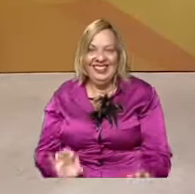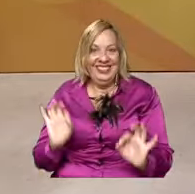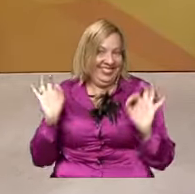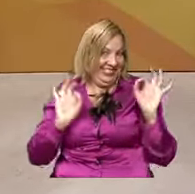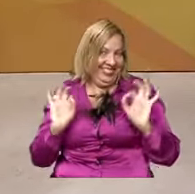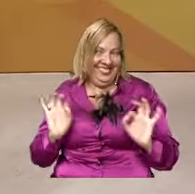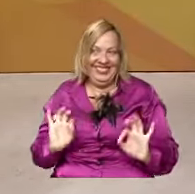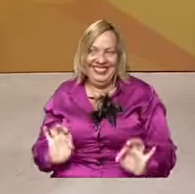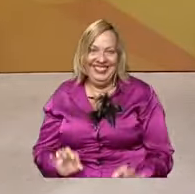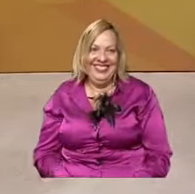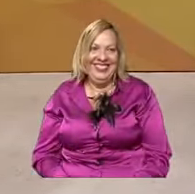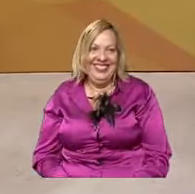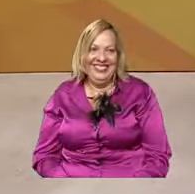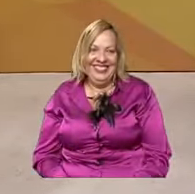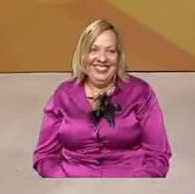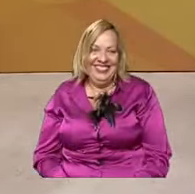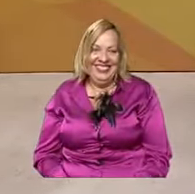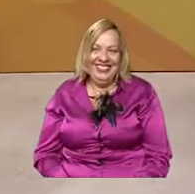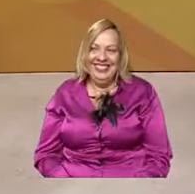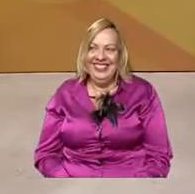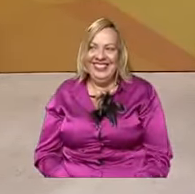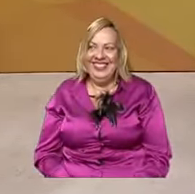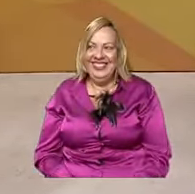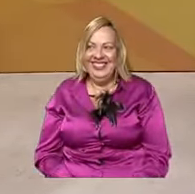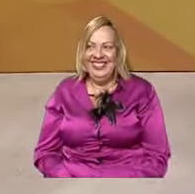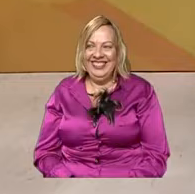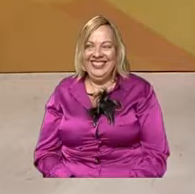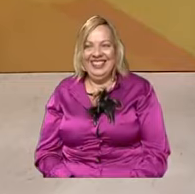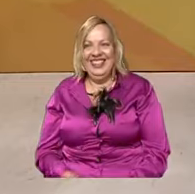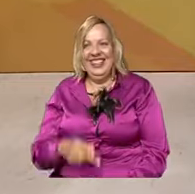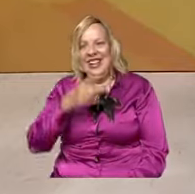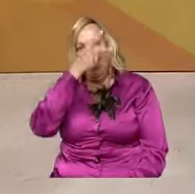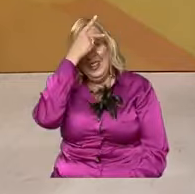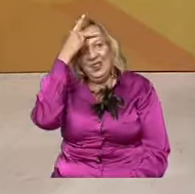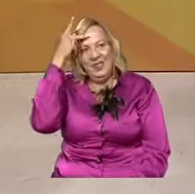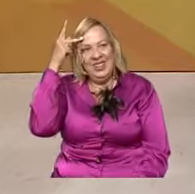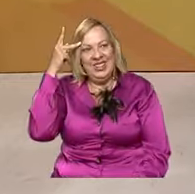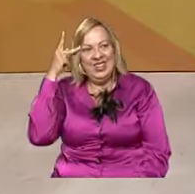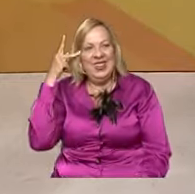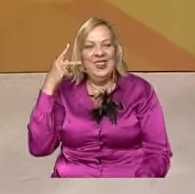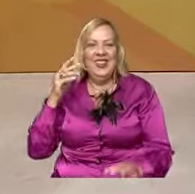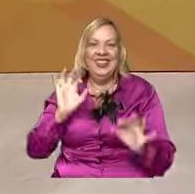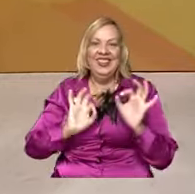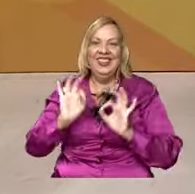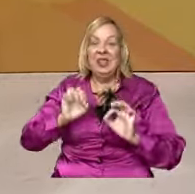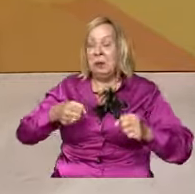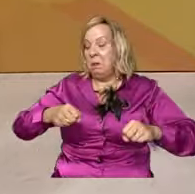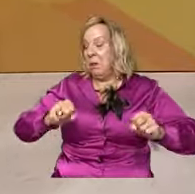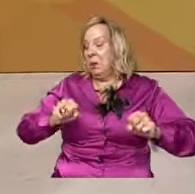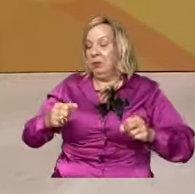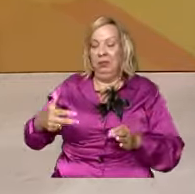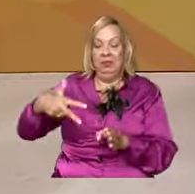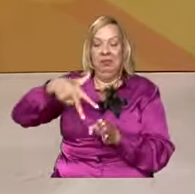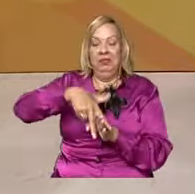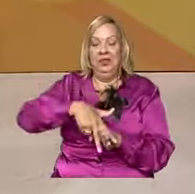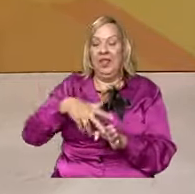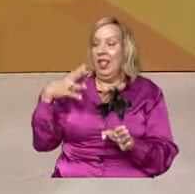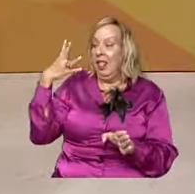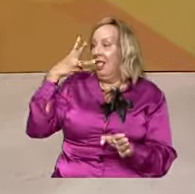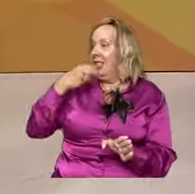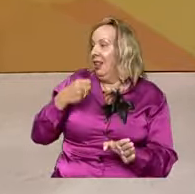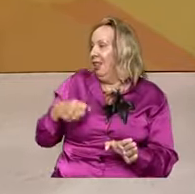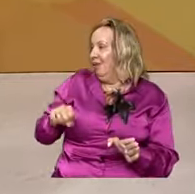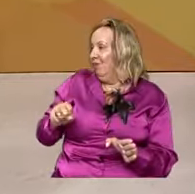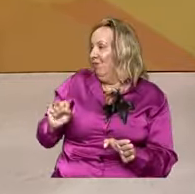Charmoso? Ficaria. Fabão já tá se animando ali. Aí ele já tá, ó, o negócio já se arrumou tá, ali, tá, já se imaginou pilotando a não, Chevrolet ele, Tracker. Não, ele